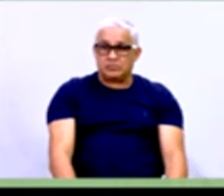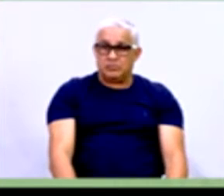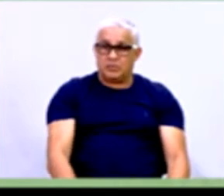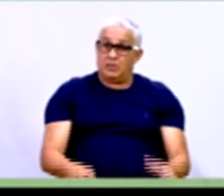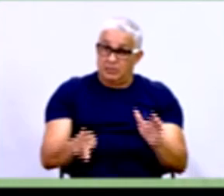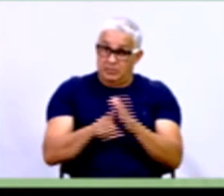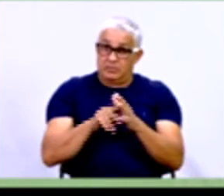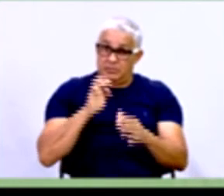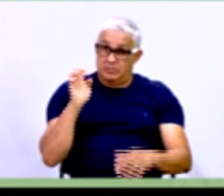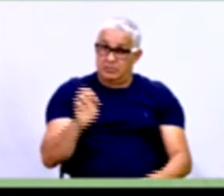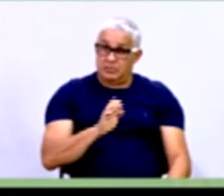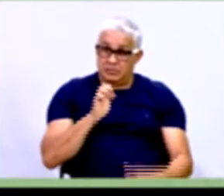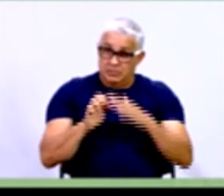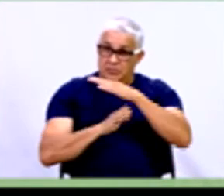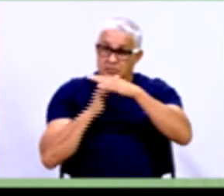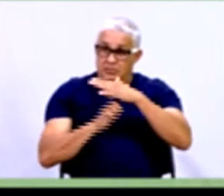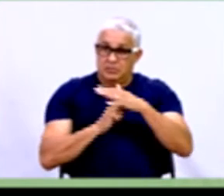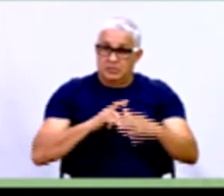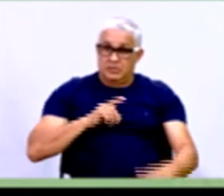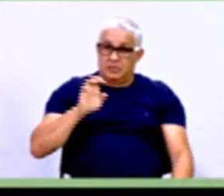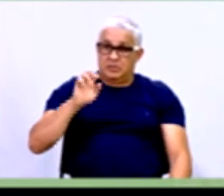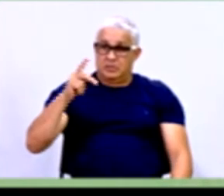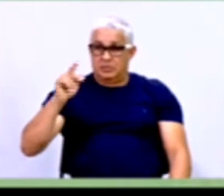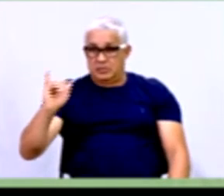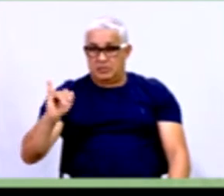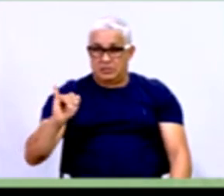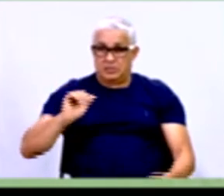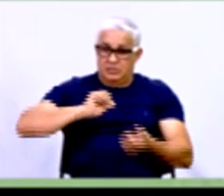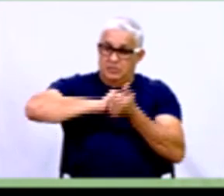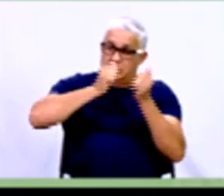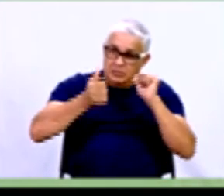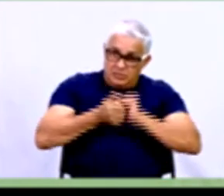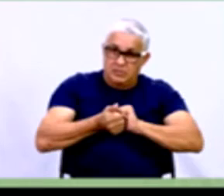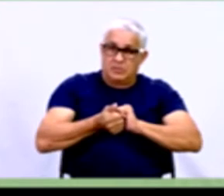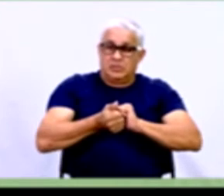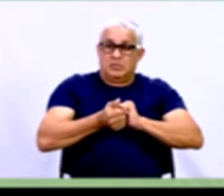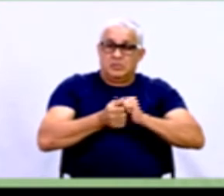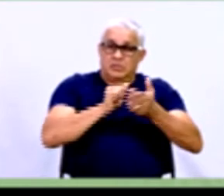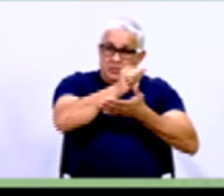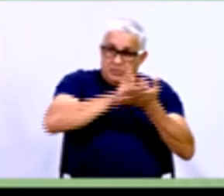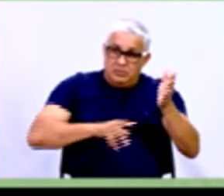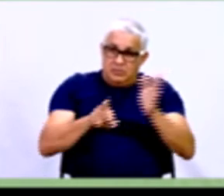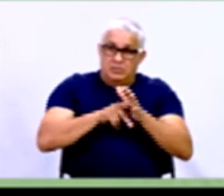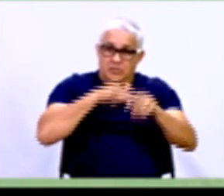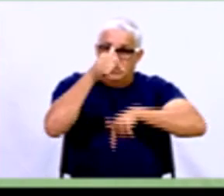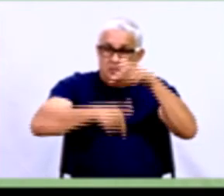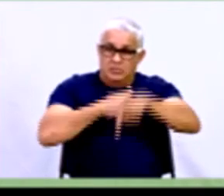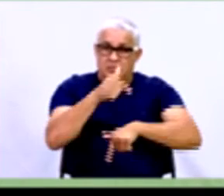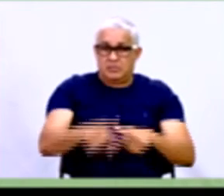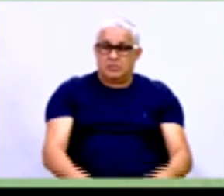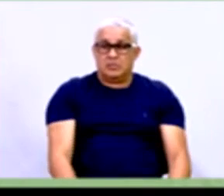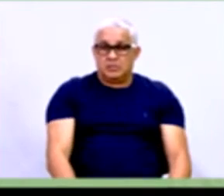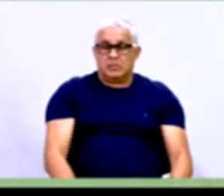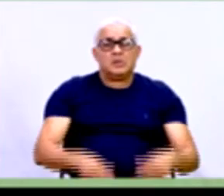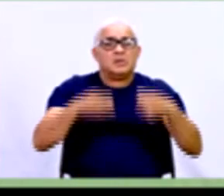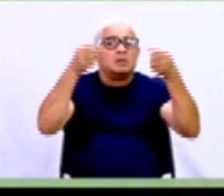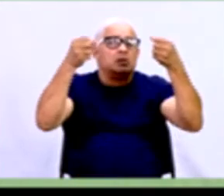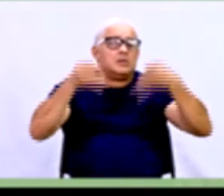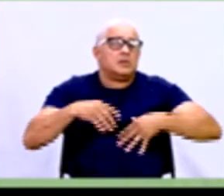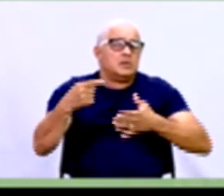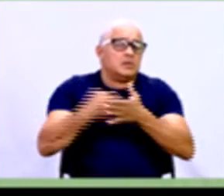empresa adquirir EPI adequada à atividade do empregado. Você pode falar, professores, explica uma